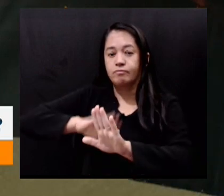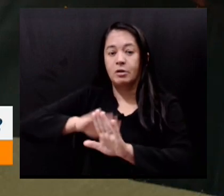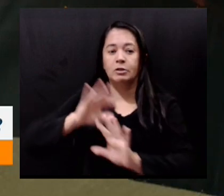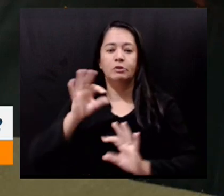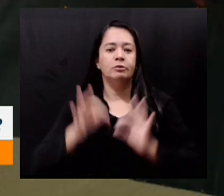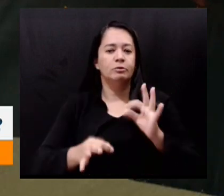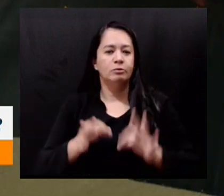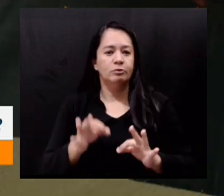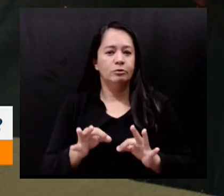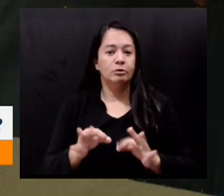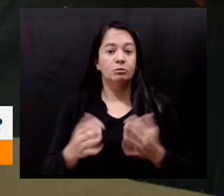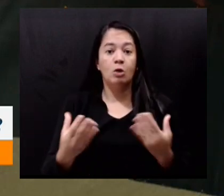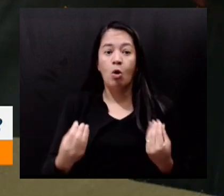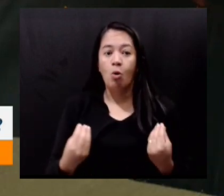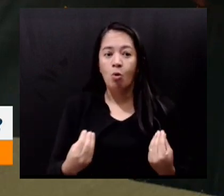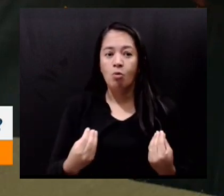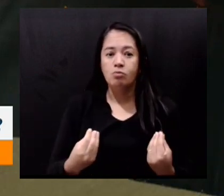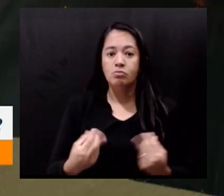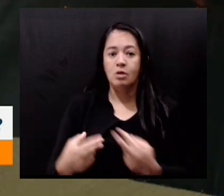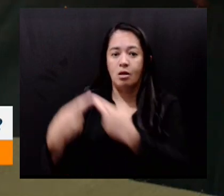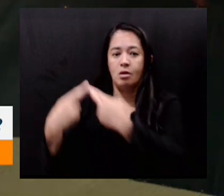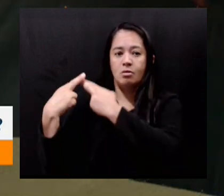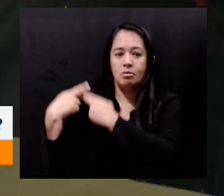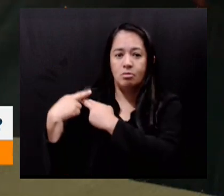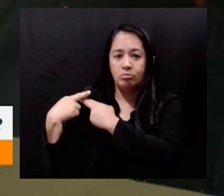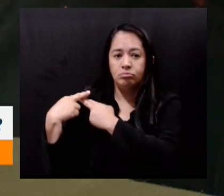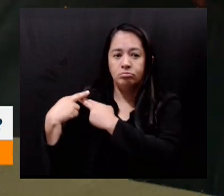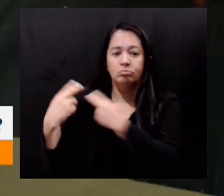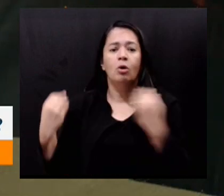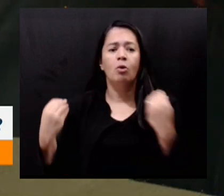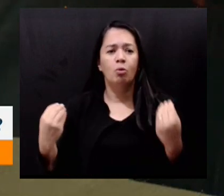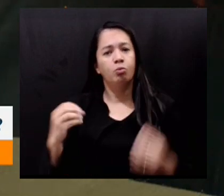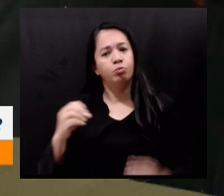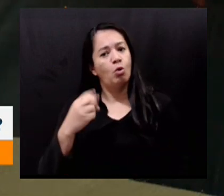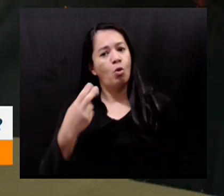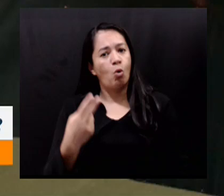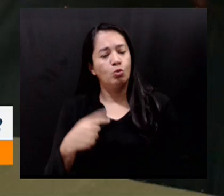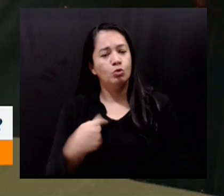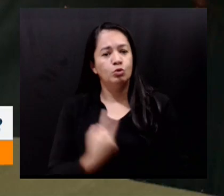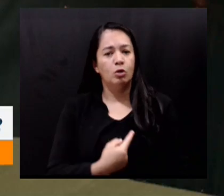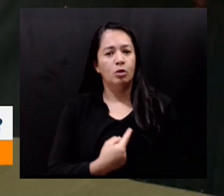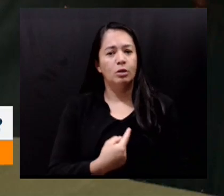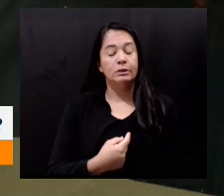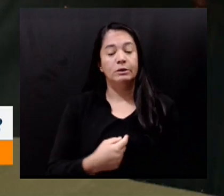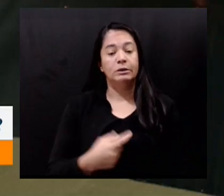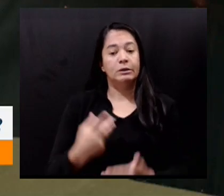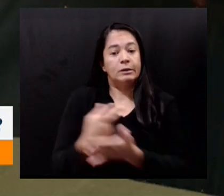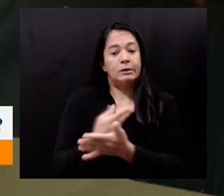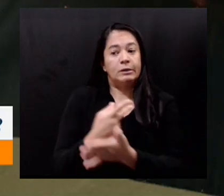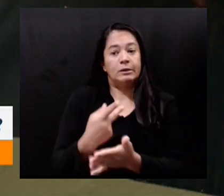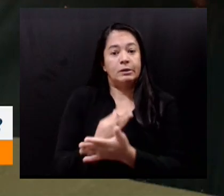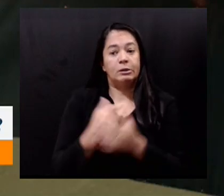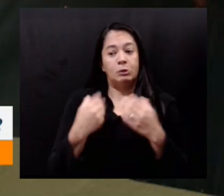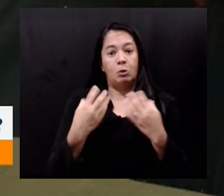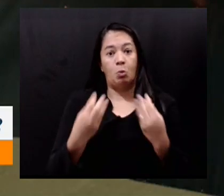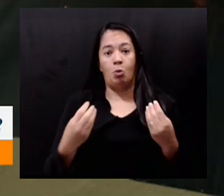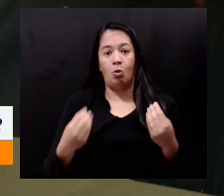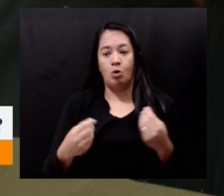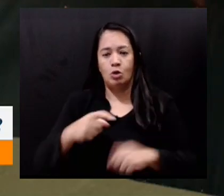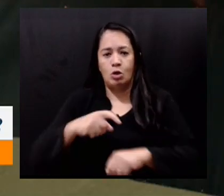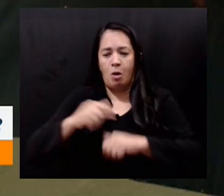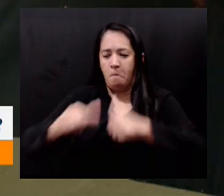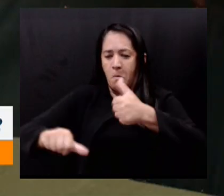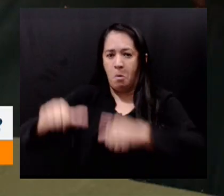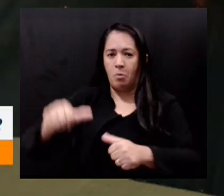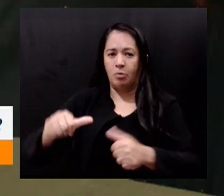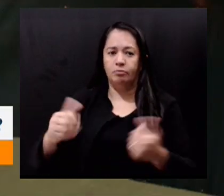de responsabilização? Ou estamos indo longe demais com julgamentos instantâneos? Vamos tentar entender